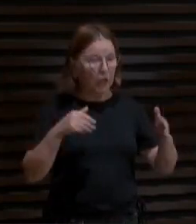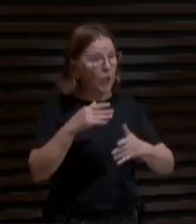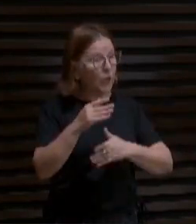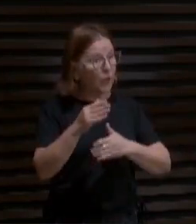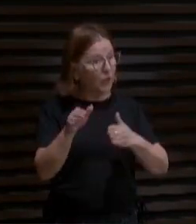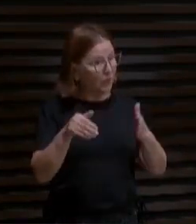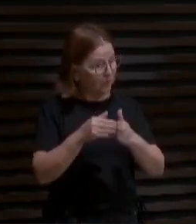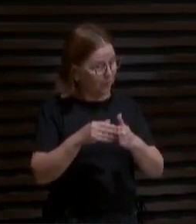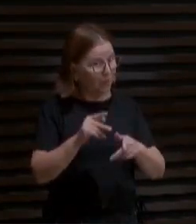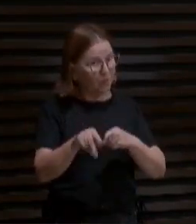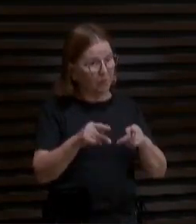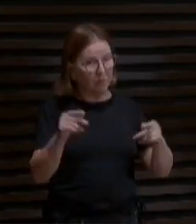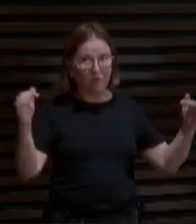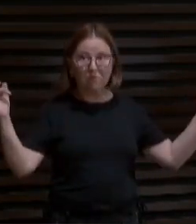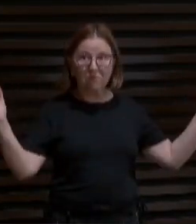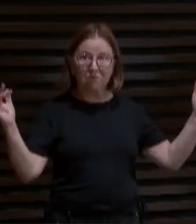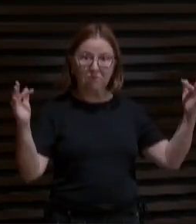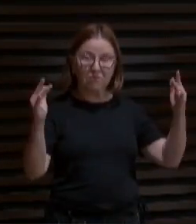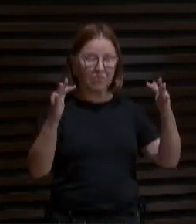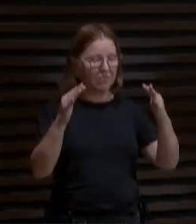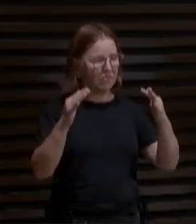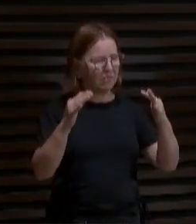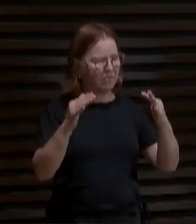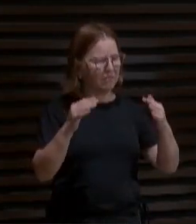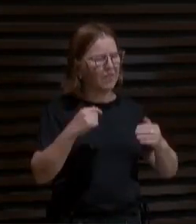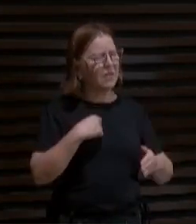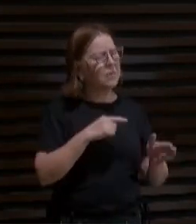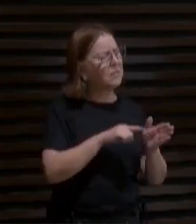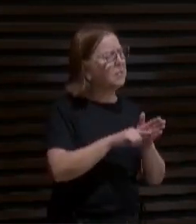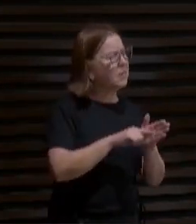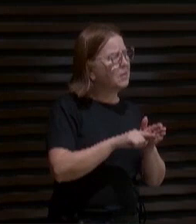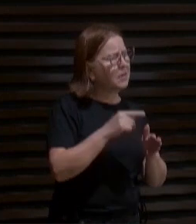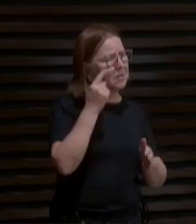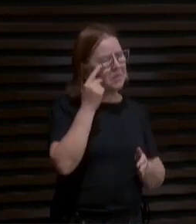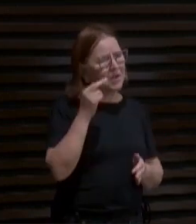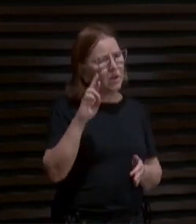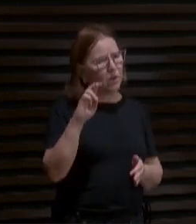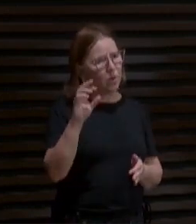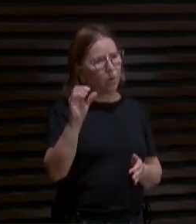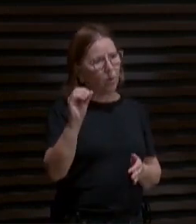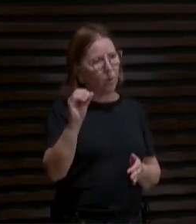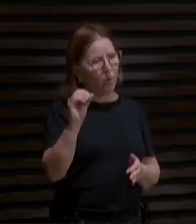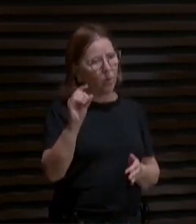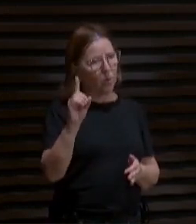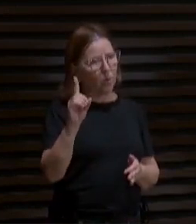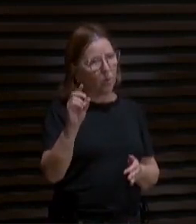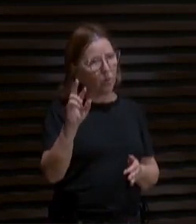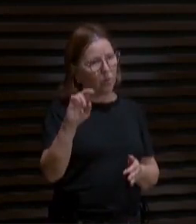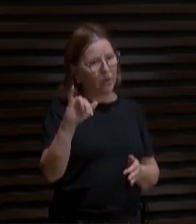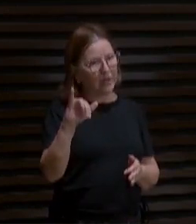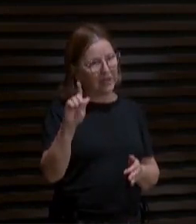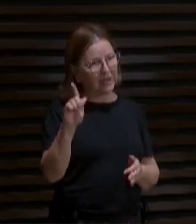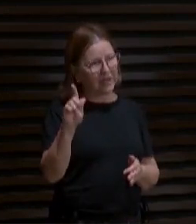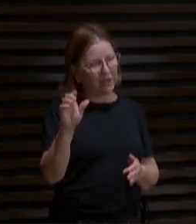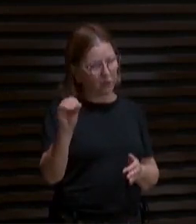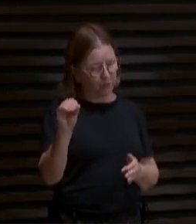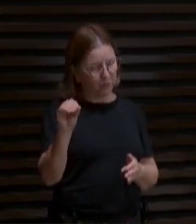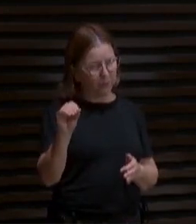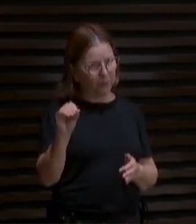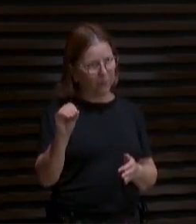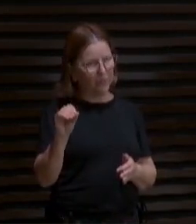Será? Eu perguntei para o Rodrigo essa semana, doutor Rodrigo Silva, eu recebi